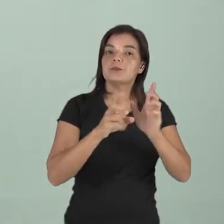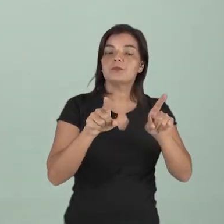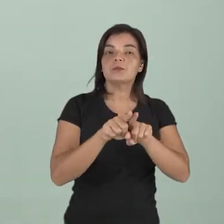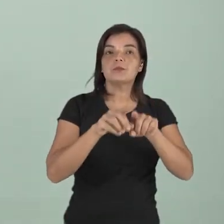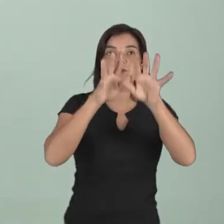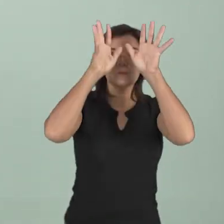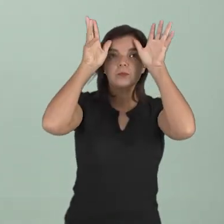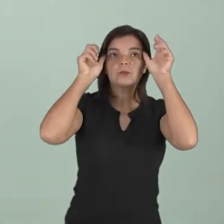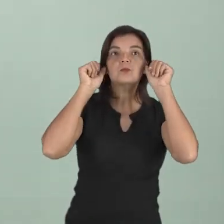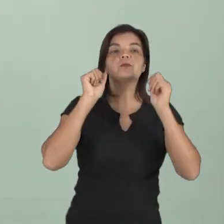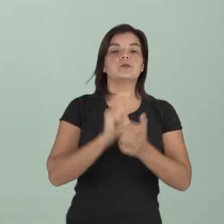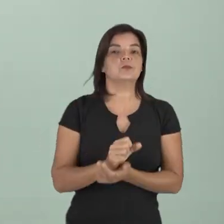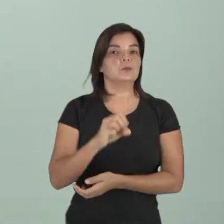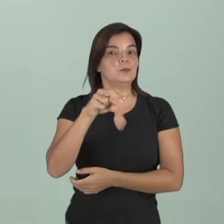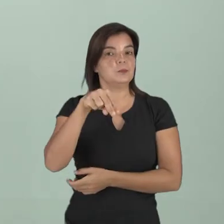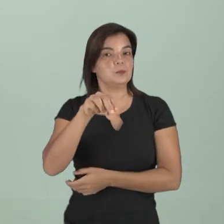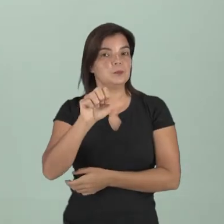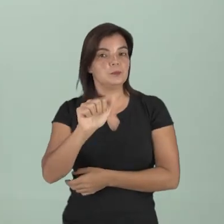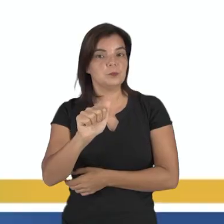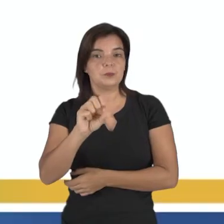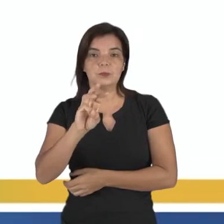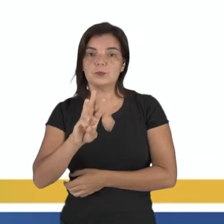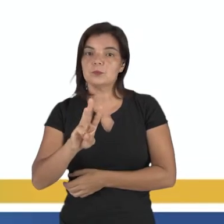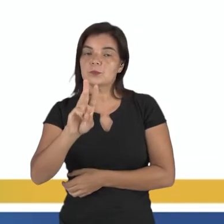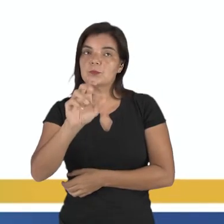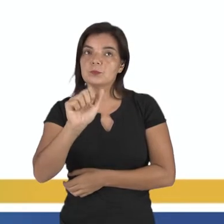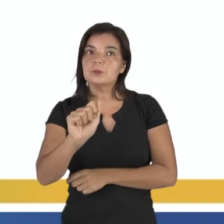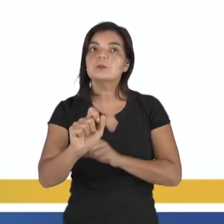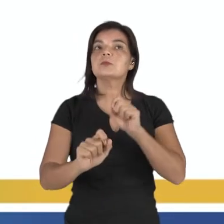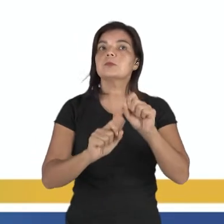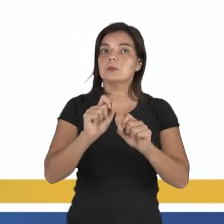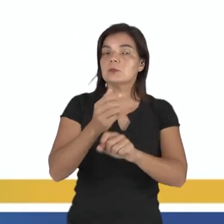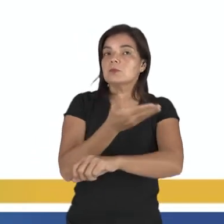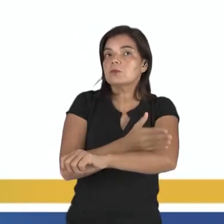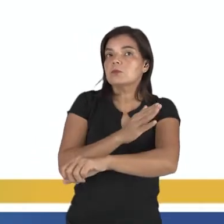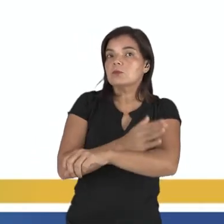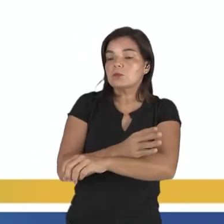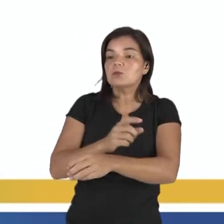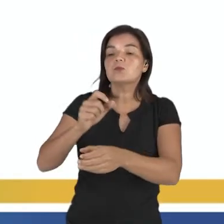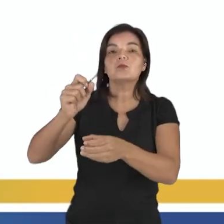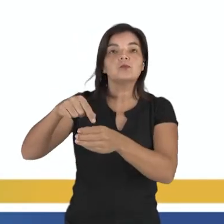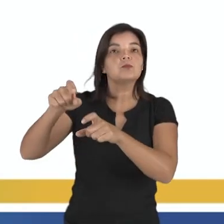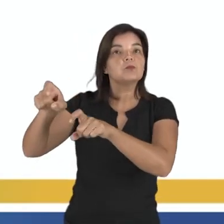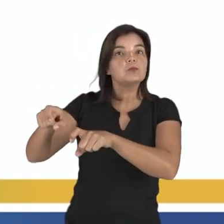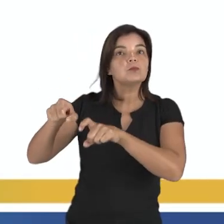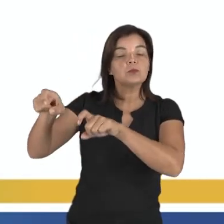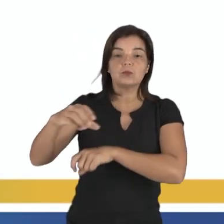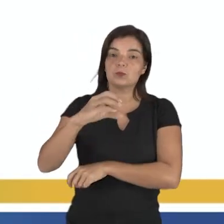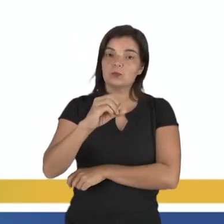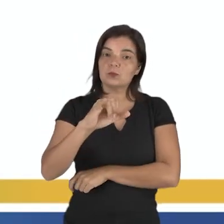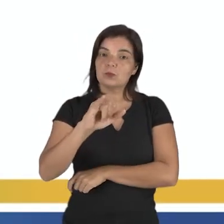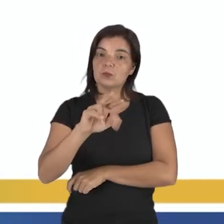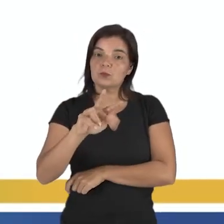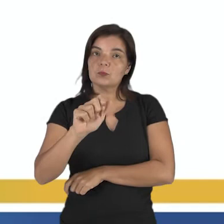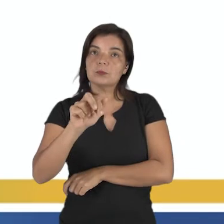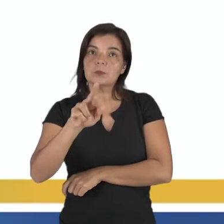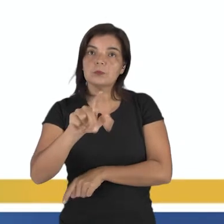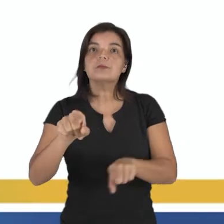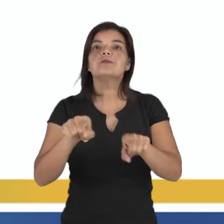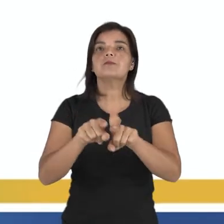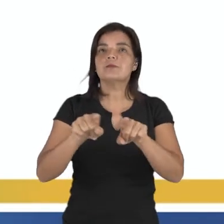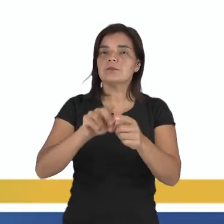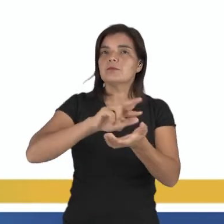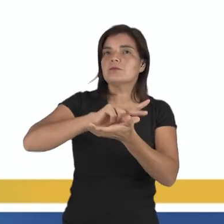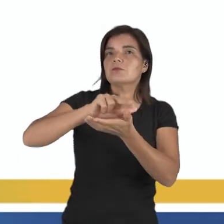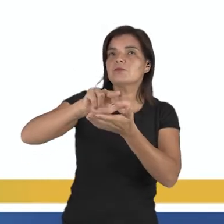no nosso estado. Os Nauas, observem aí. Os Naua praticam a agricultura de coivara e cultivam uma